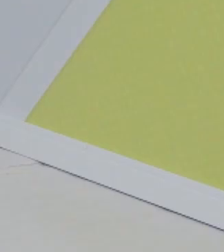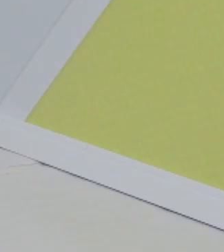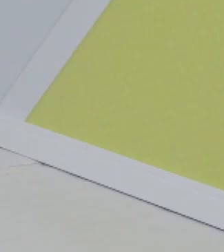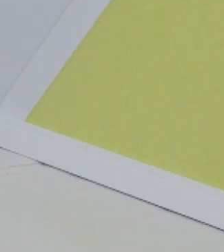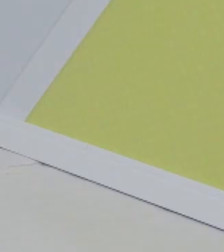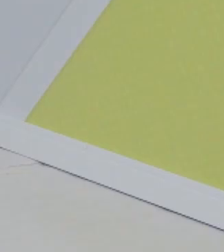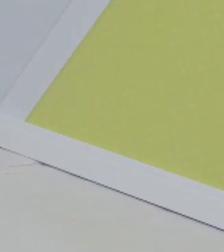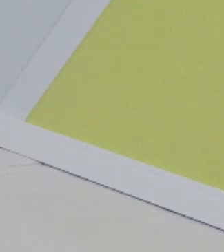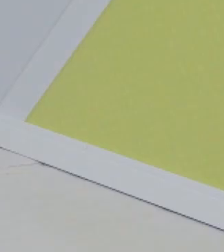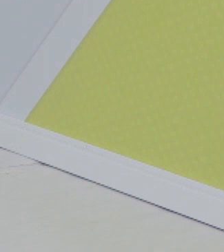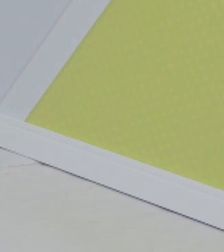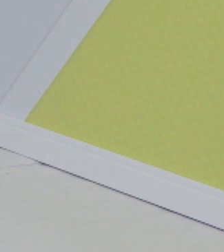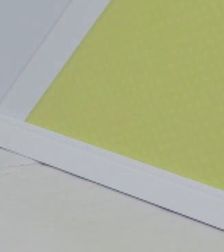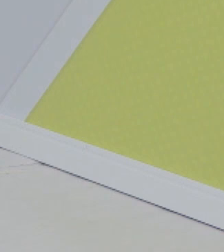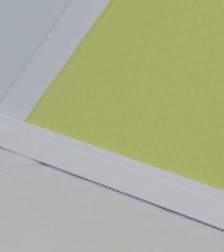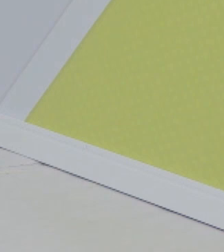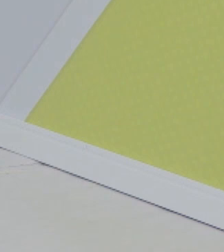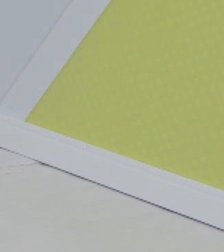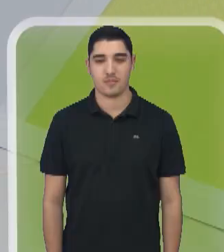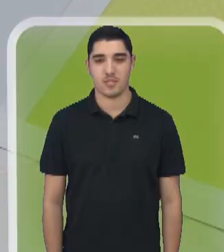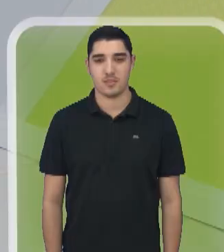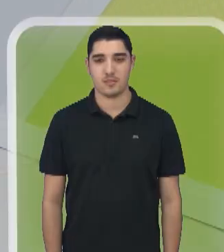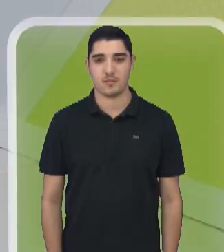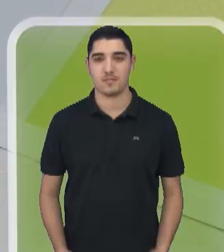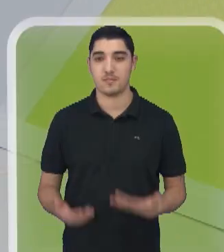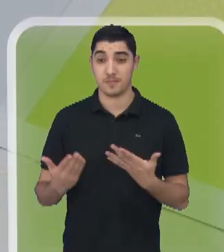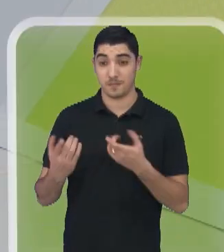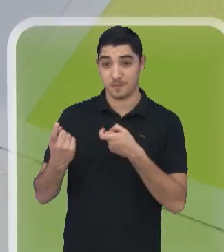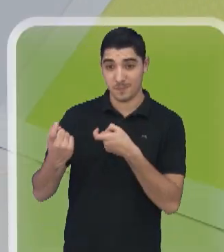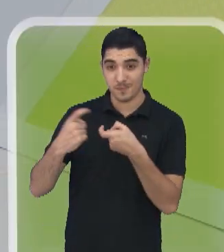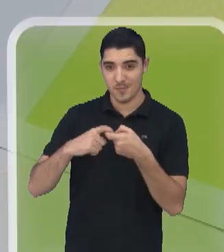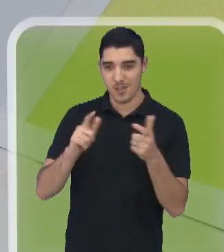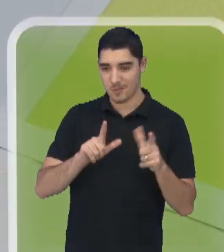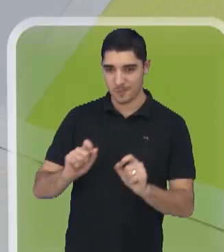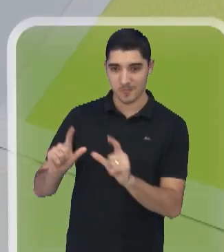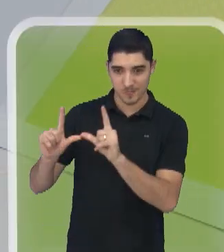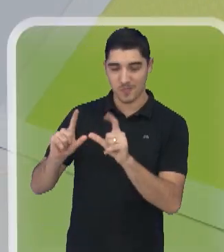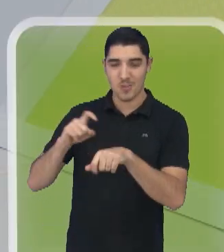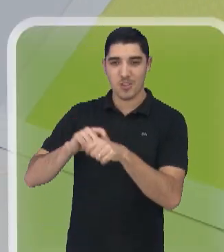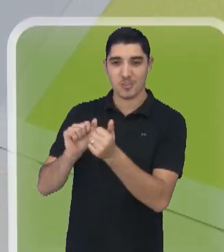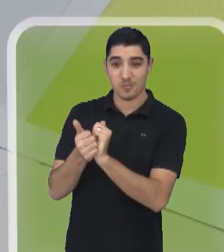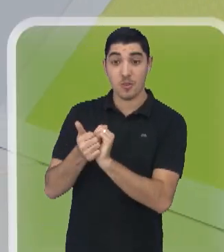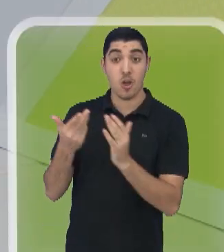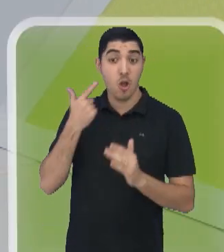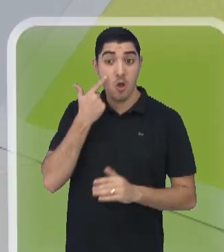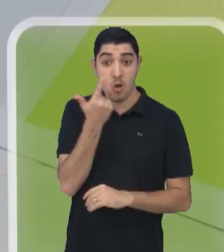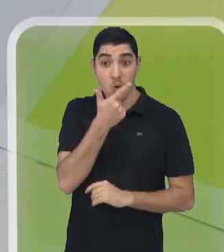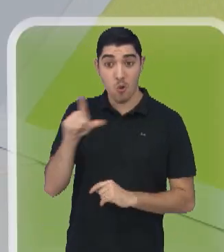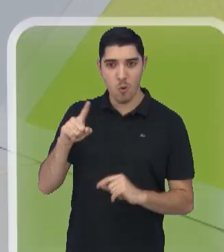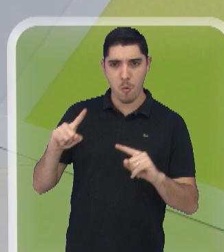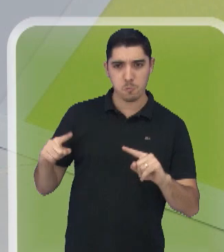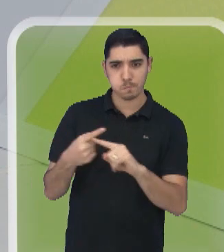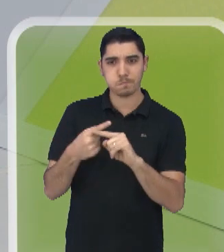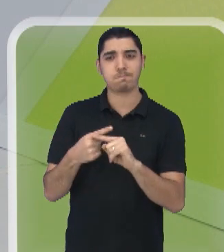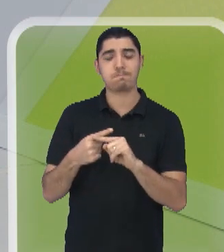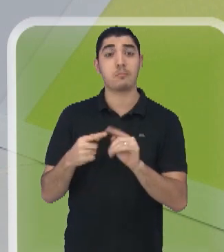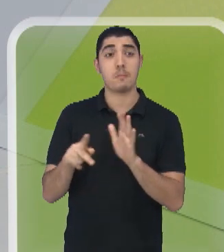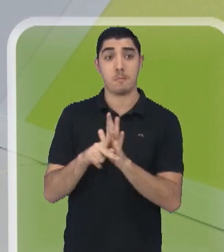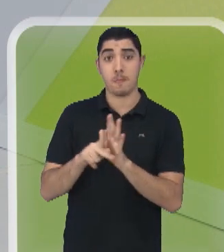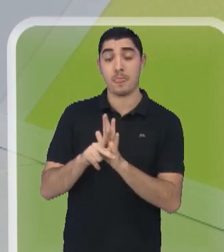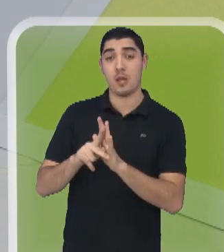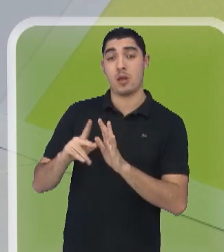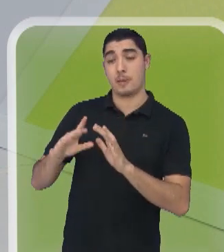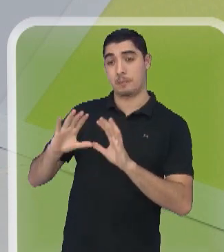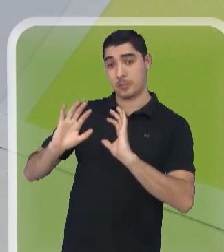Muito bem, estamos de volta com a Hora do Esporte aqui na tela da TV Câmara de São José dos Campos. E olha só, em mais um jogo memorável entre Farmacon de Vôlei,